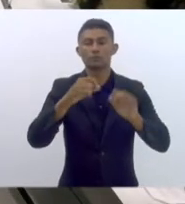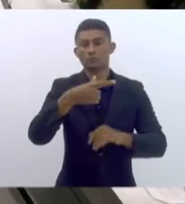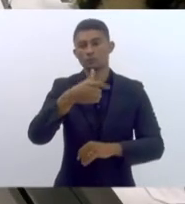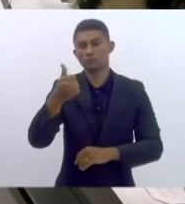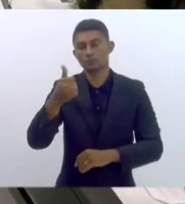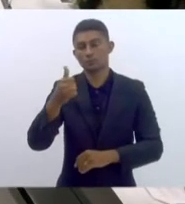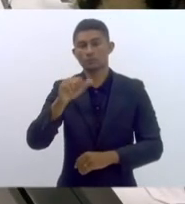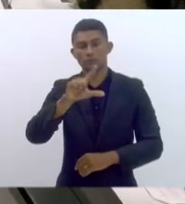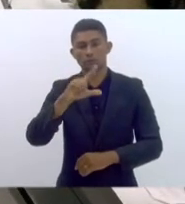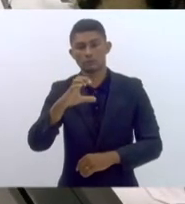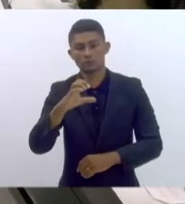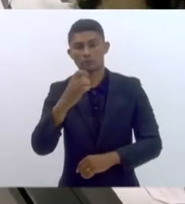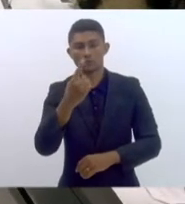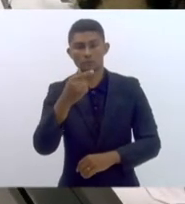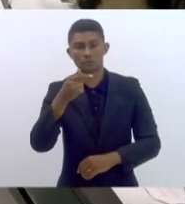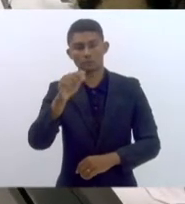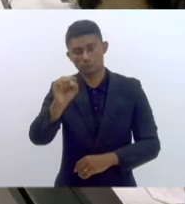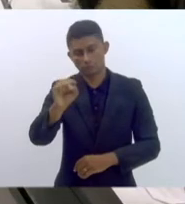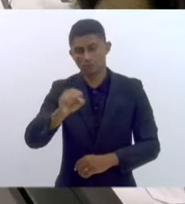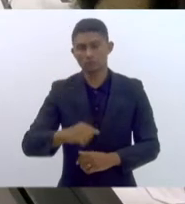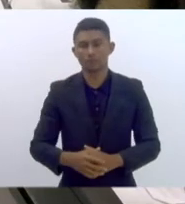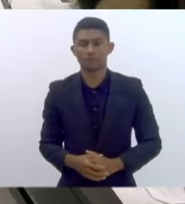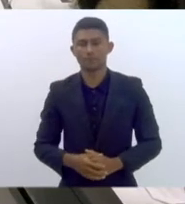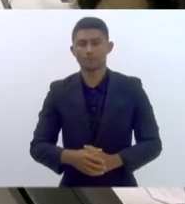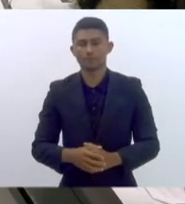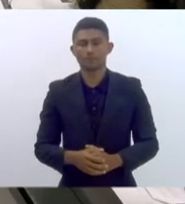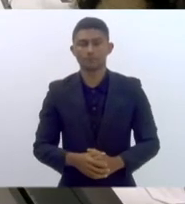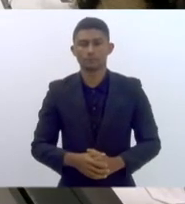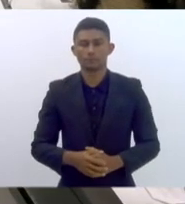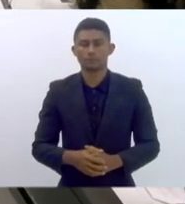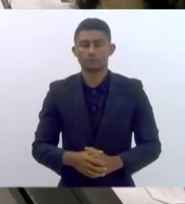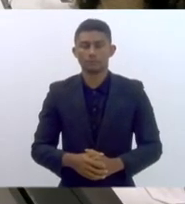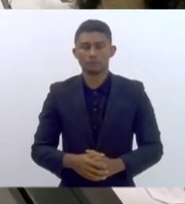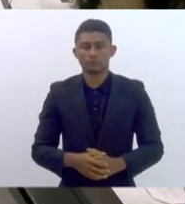LC 178. Da LC 178.